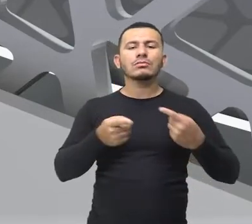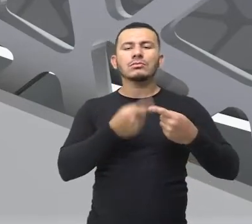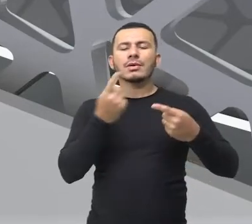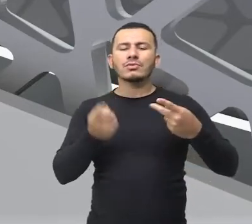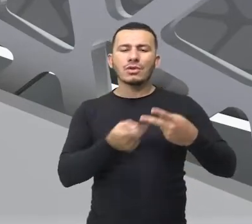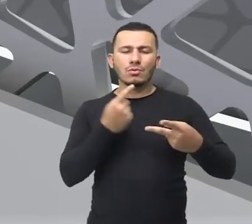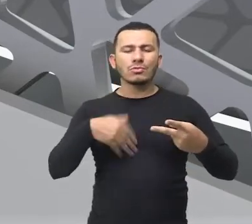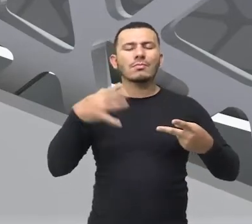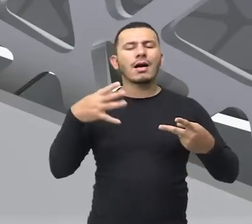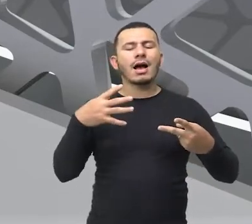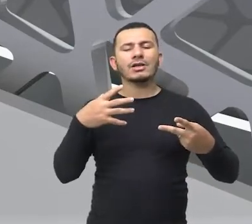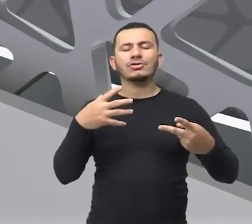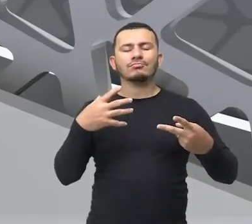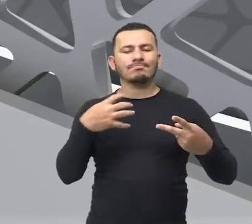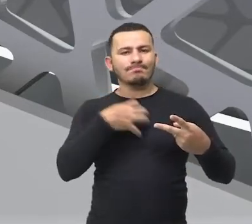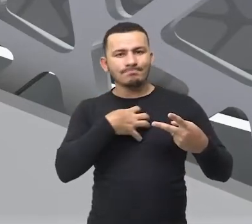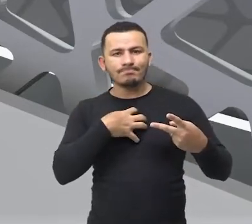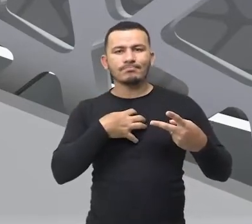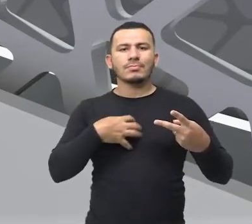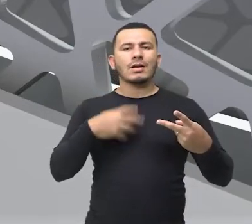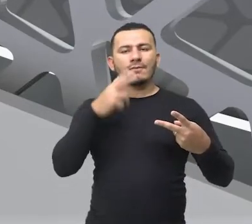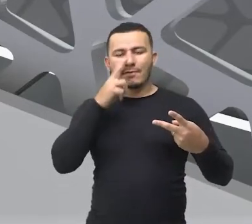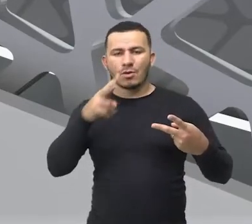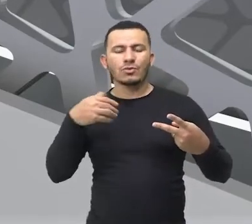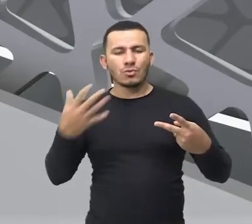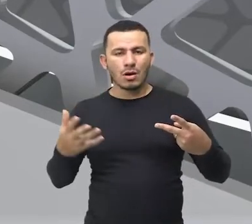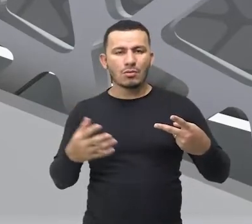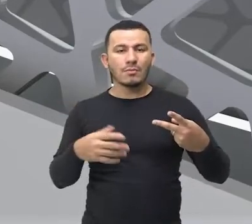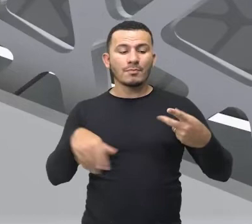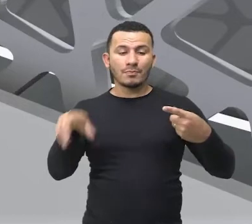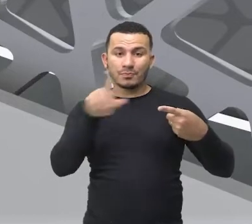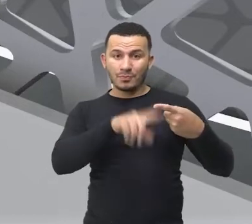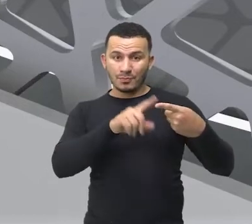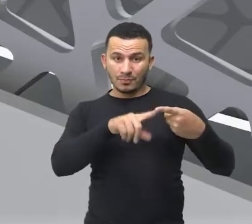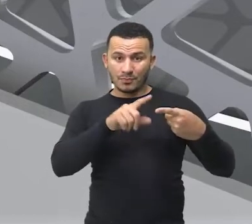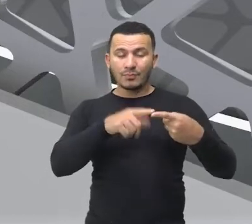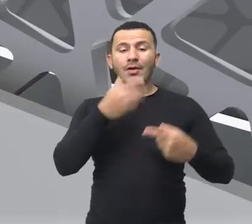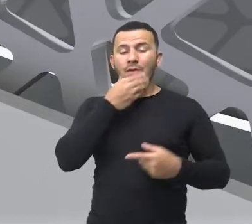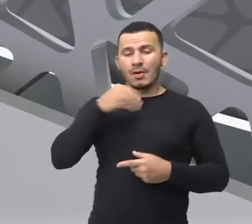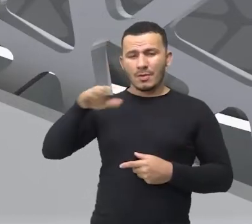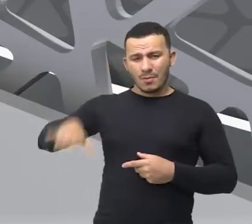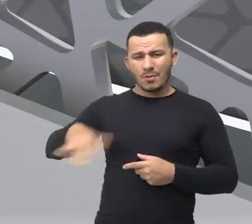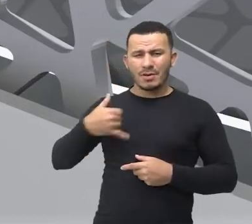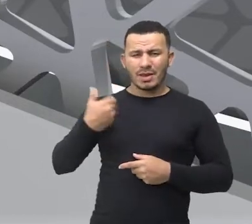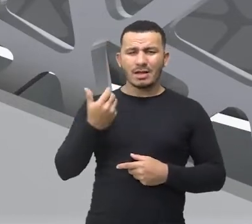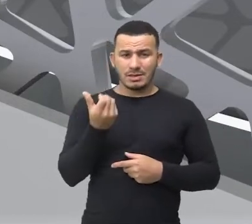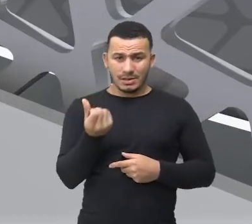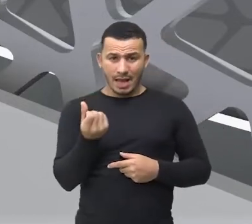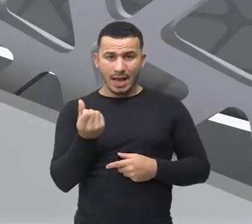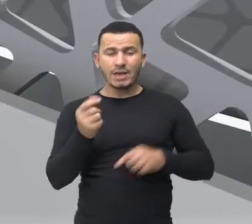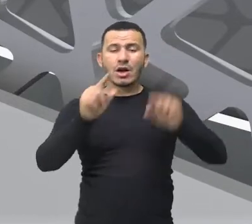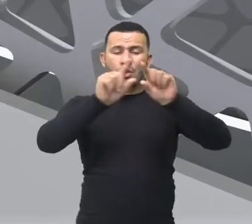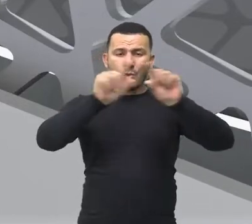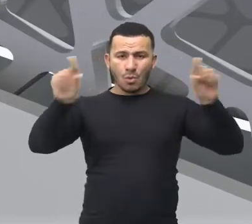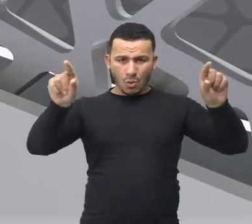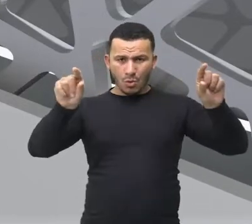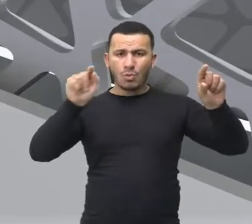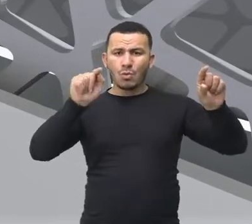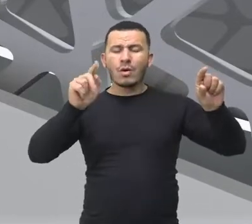Então, observem que o enunciado menino de 6 anos foi escolhido para o título da notícia de